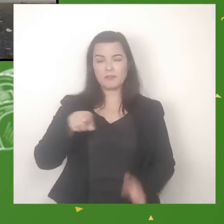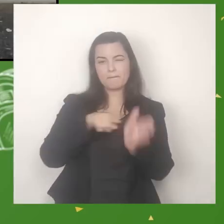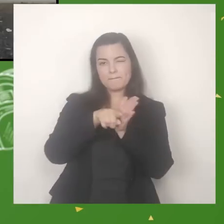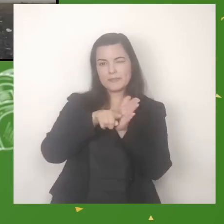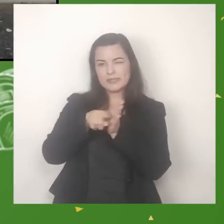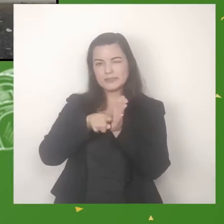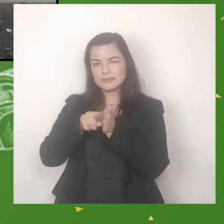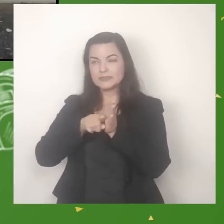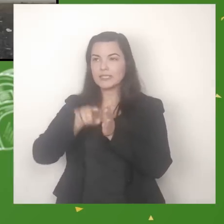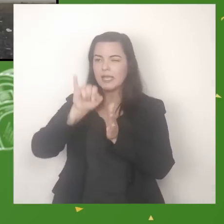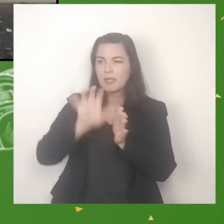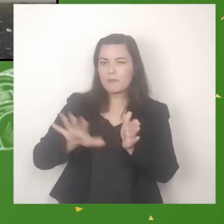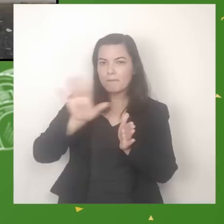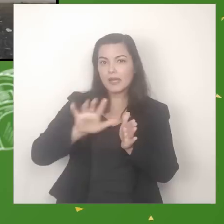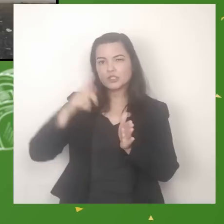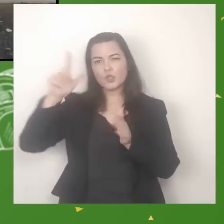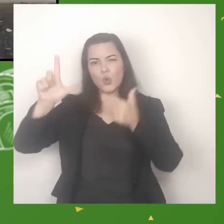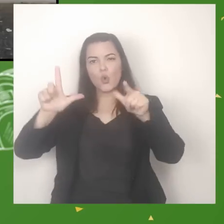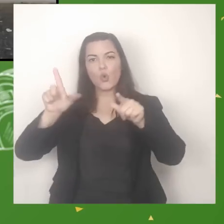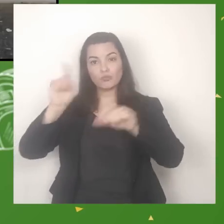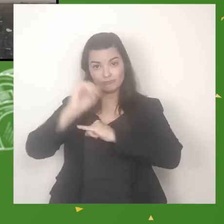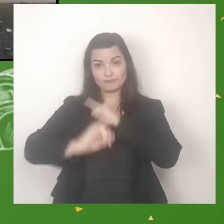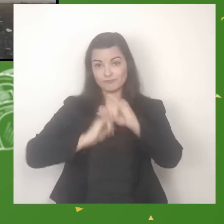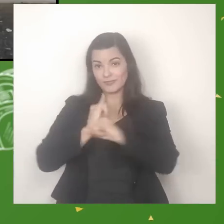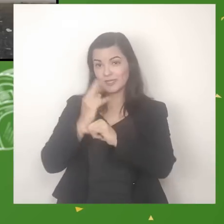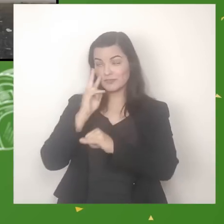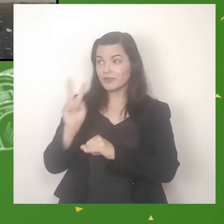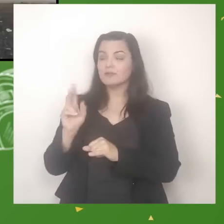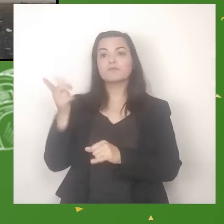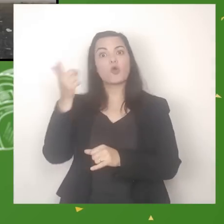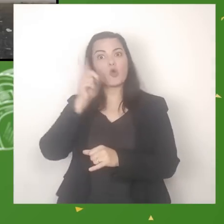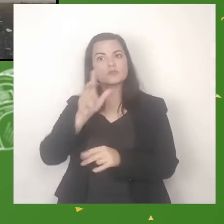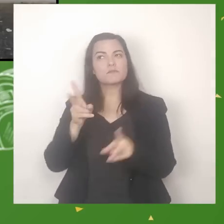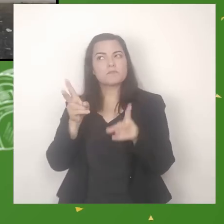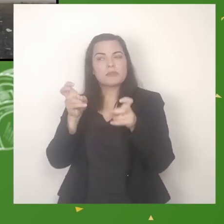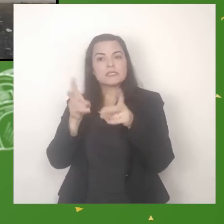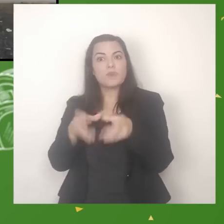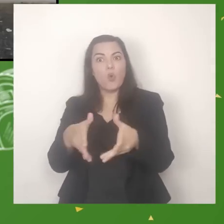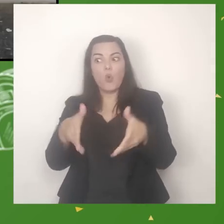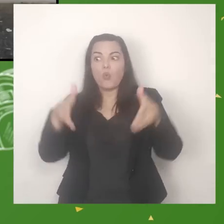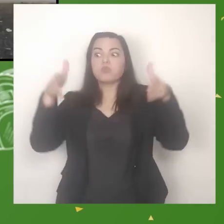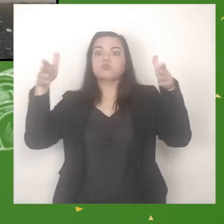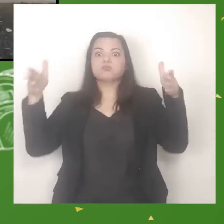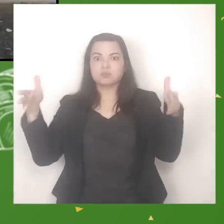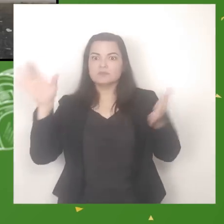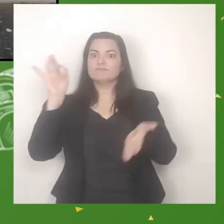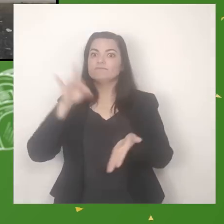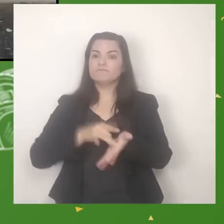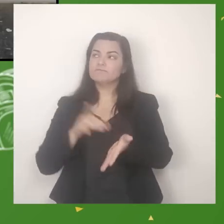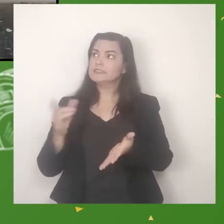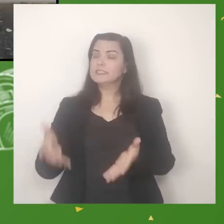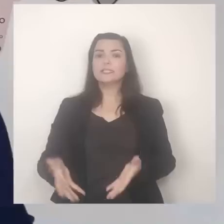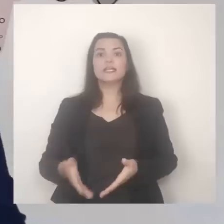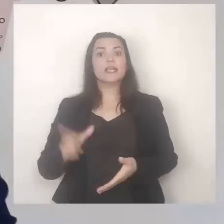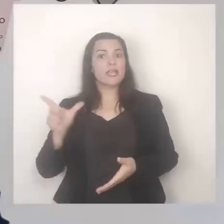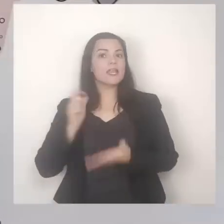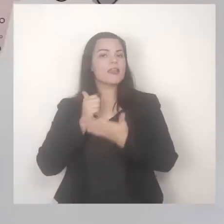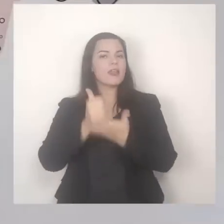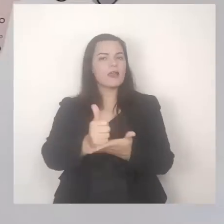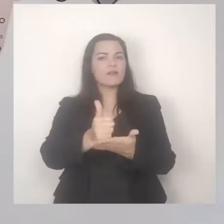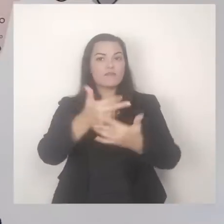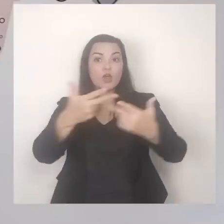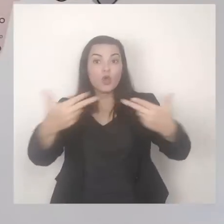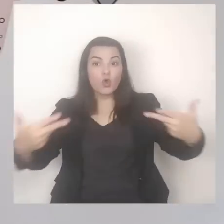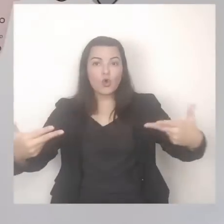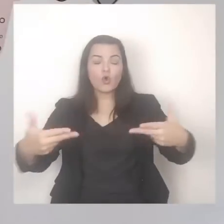algumas imagens aí na internet, você vai conseguir ver o tamanho que é esse avião. Ele é um avião de